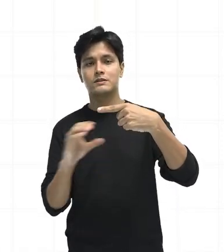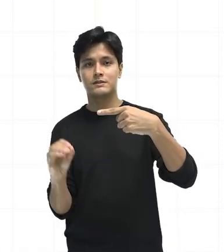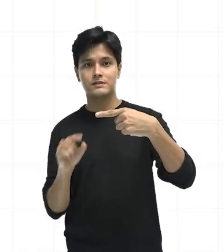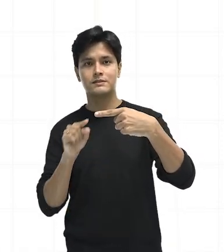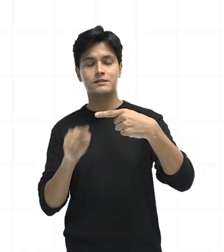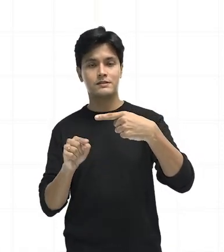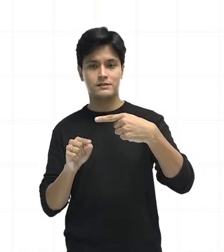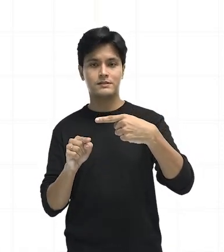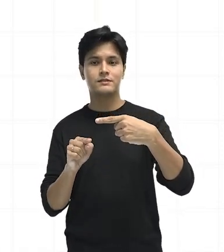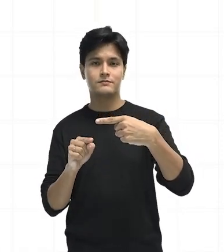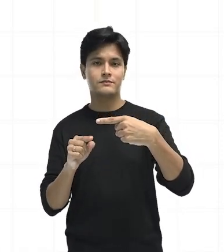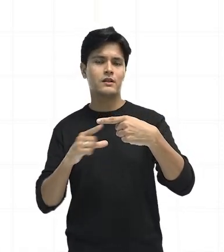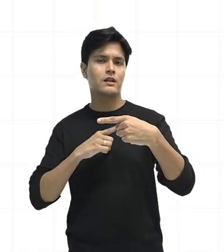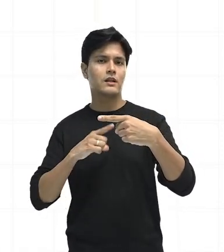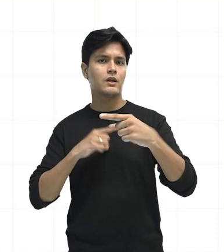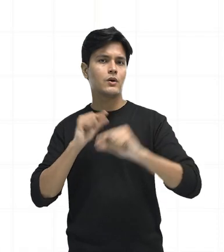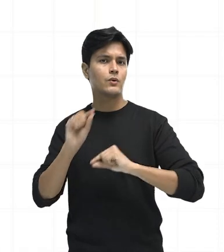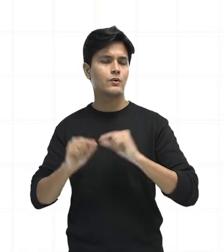já tenho